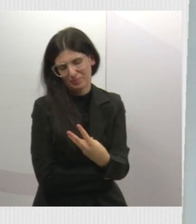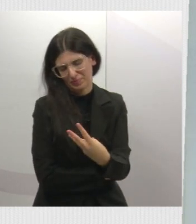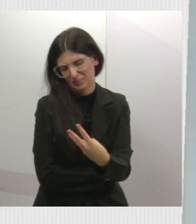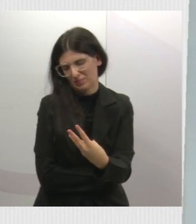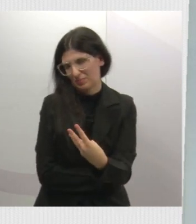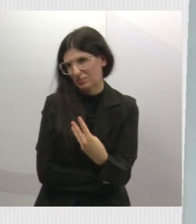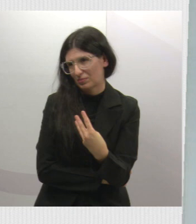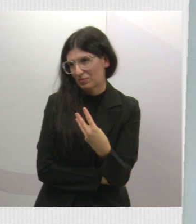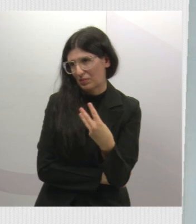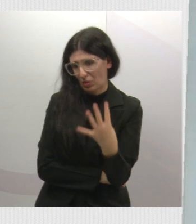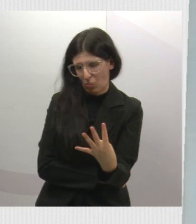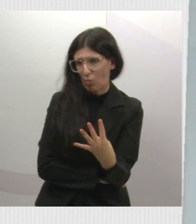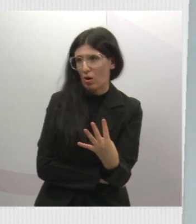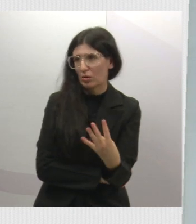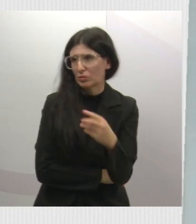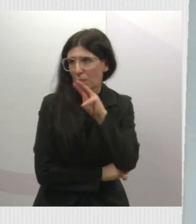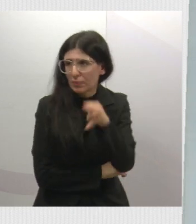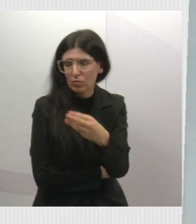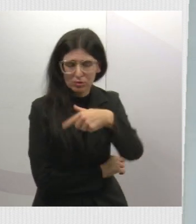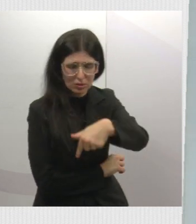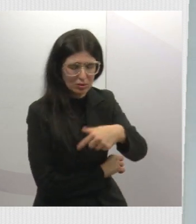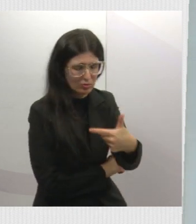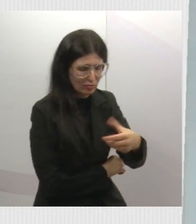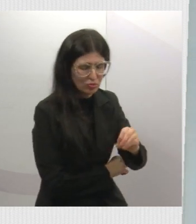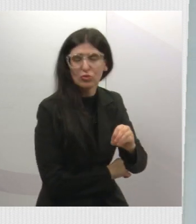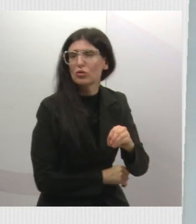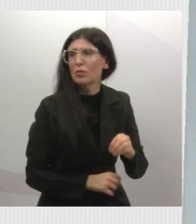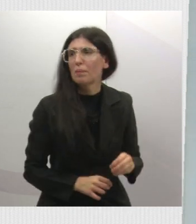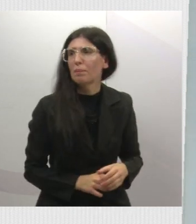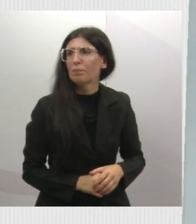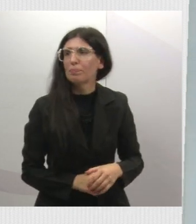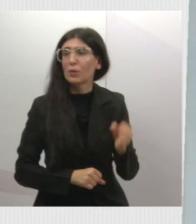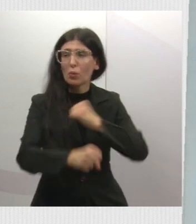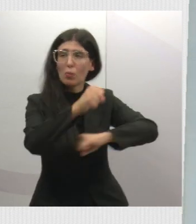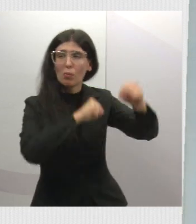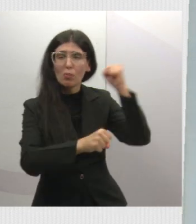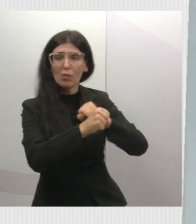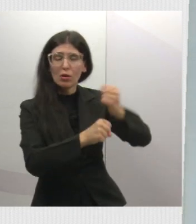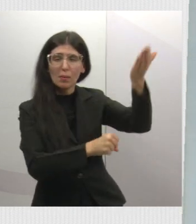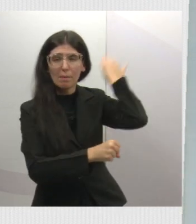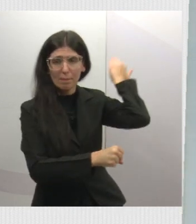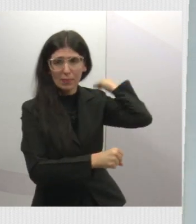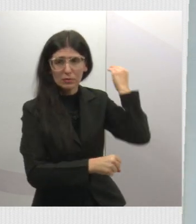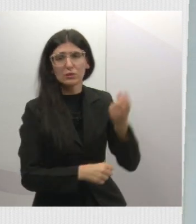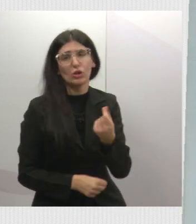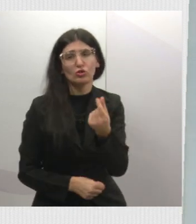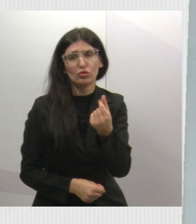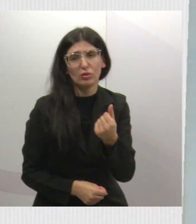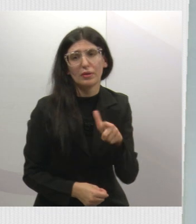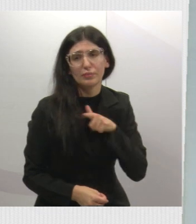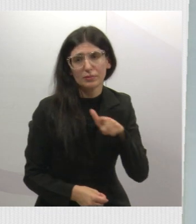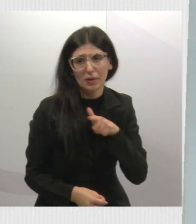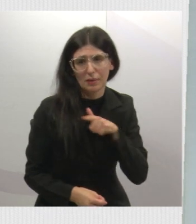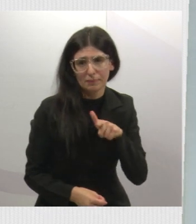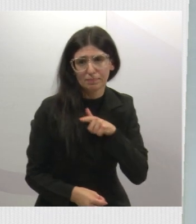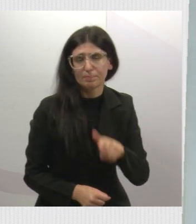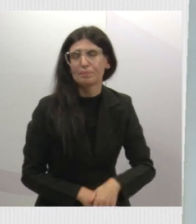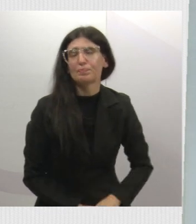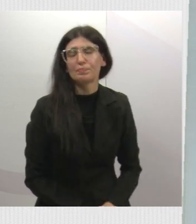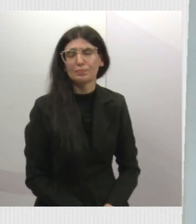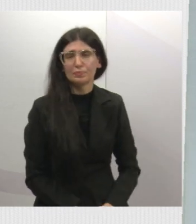734.720. Este saldo, ele se refere a anos anteriores. Eu tenho um resumo aqui, que são anos